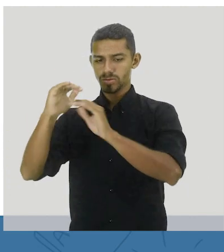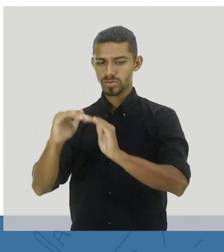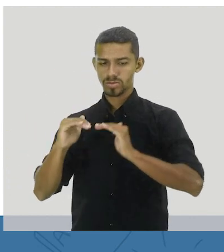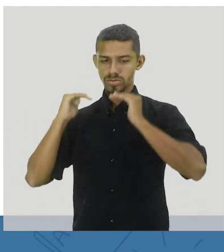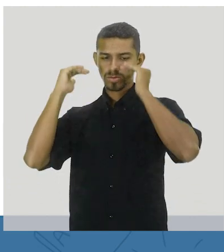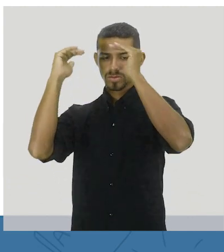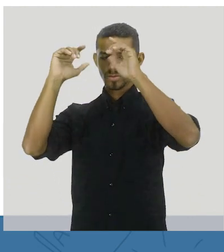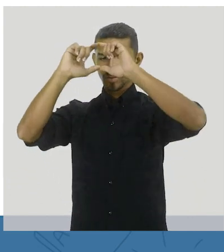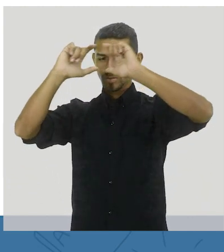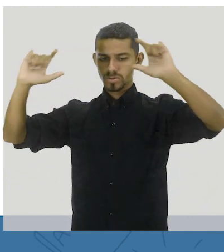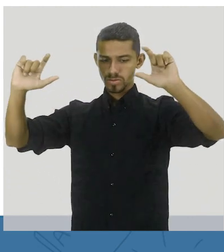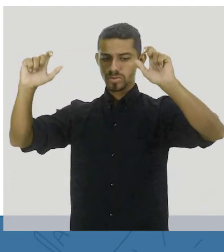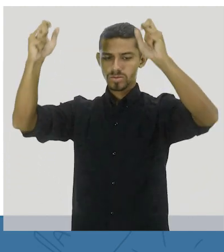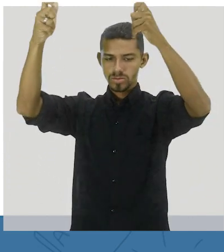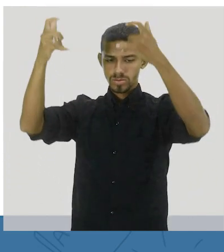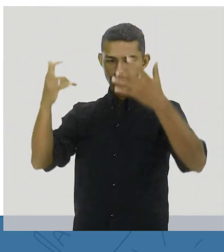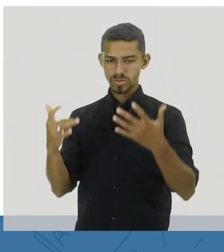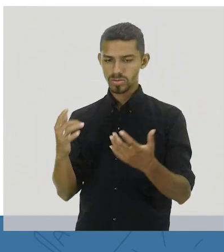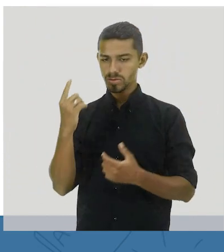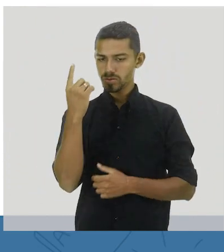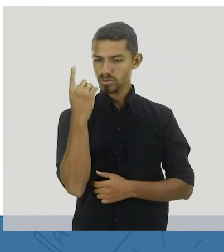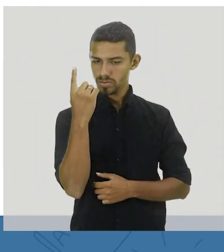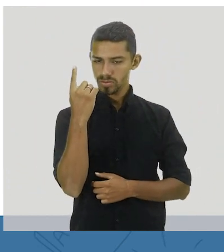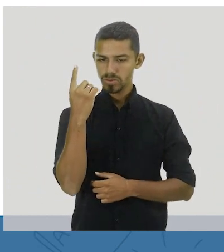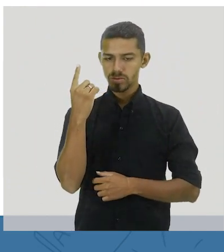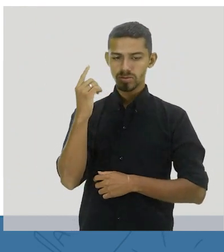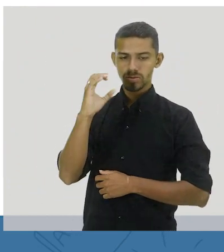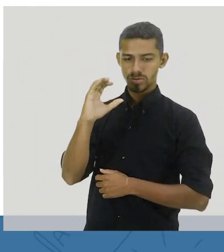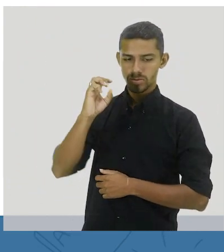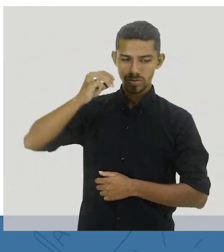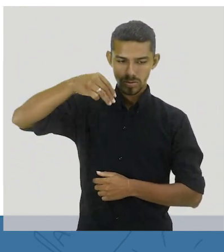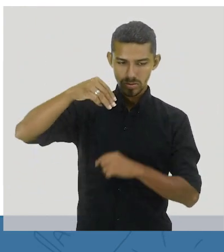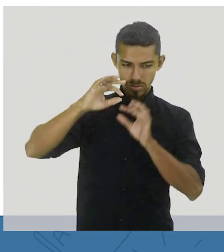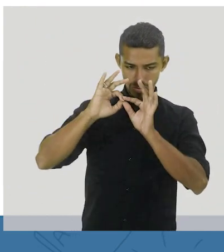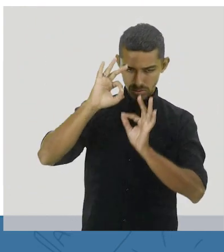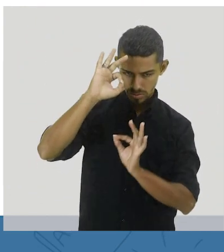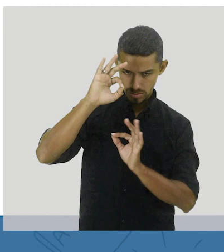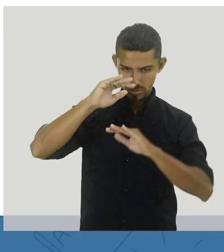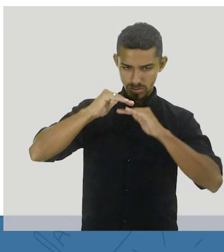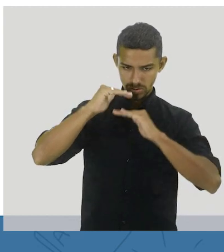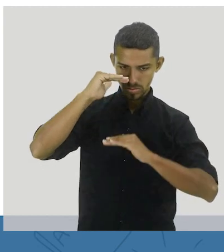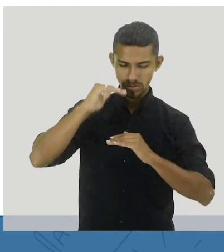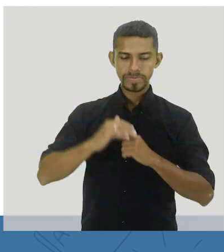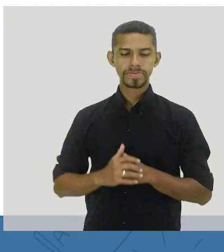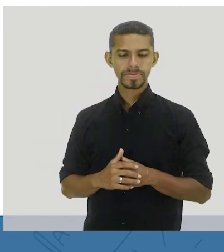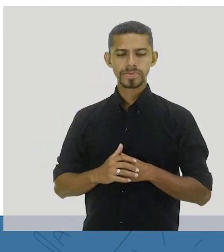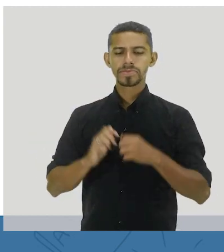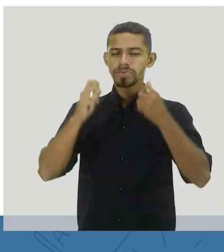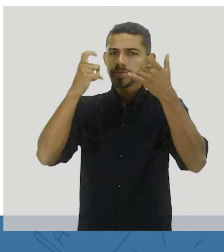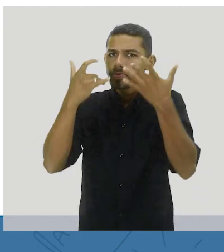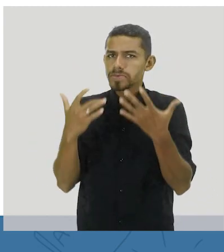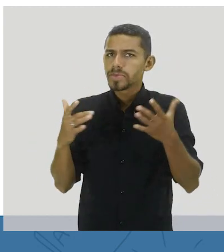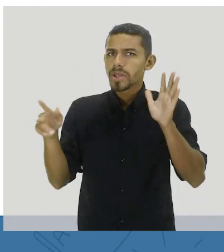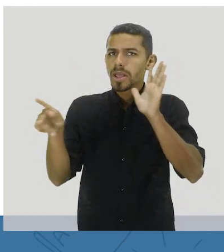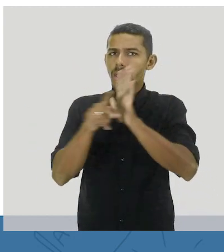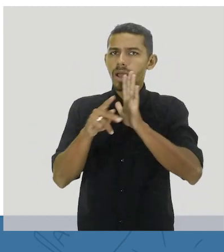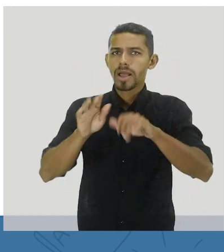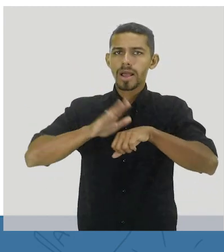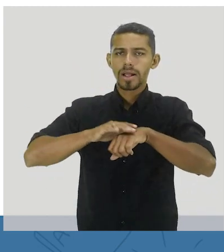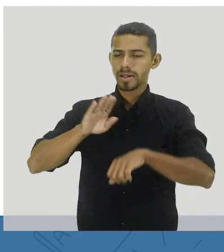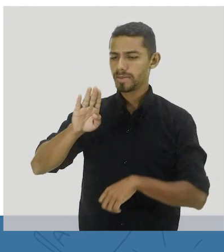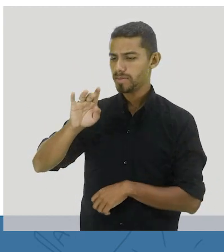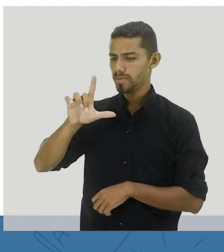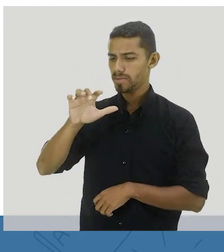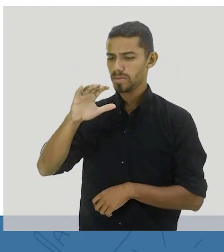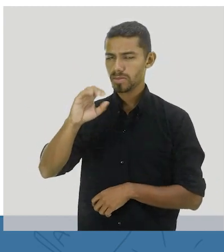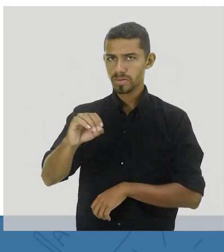superior, espaçadas 1 centímetro entre elas. Sendo a base superior de cada bloco é igual à base inferior